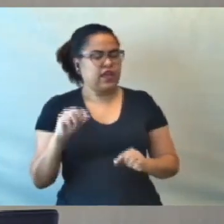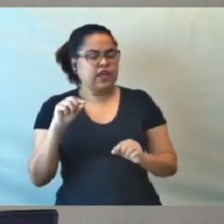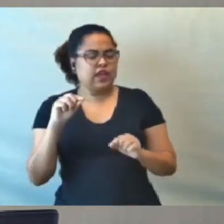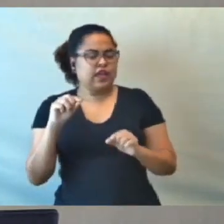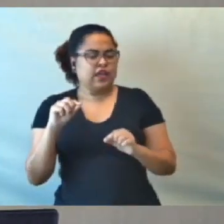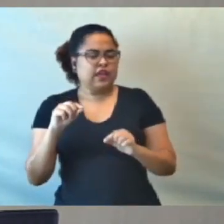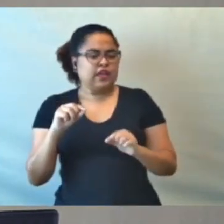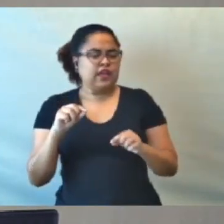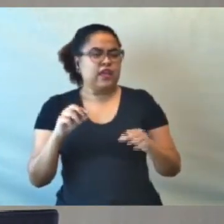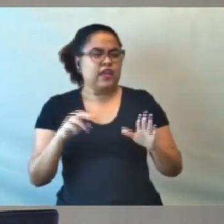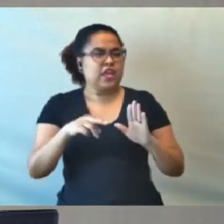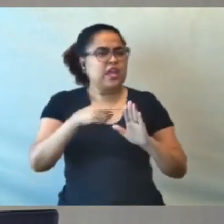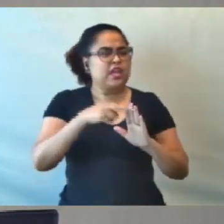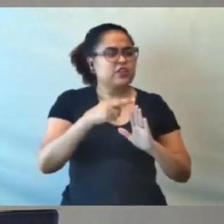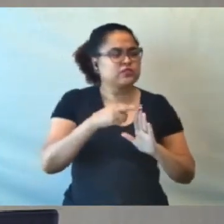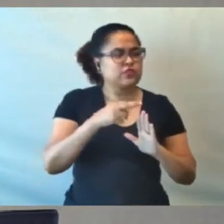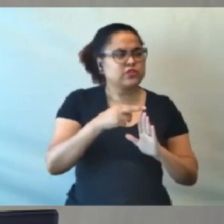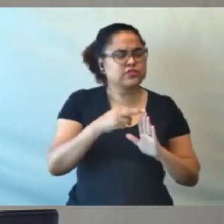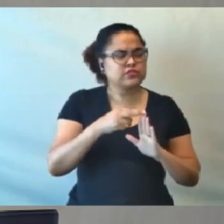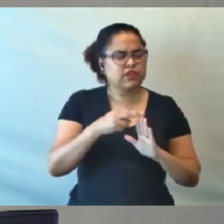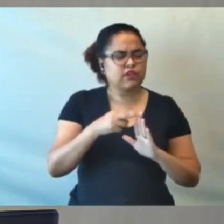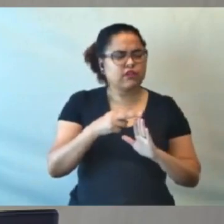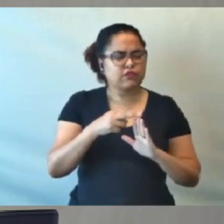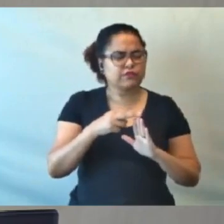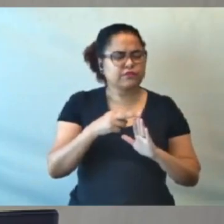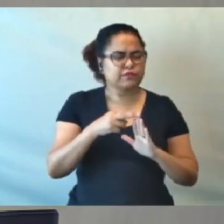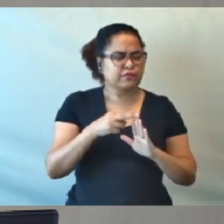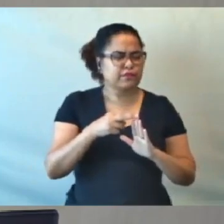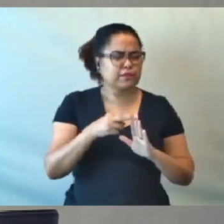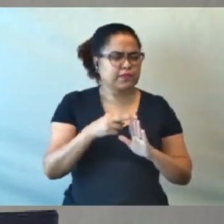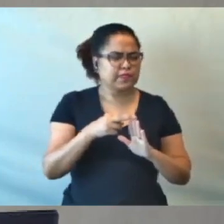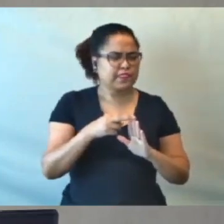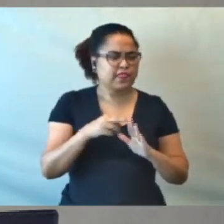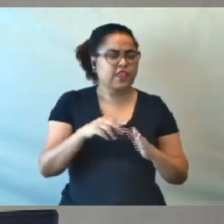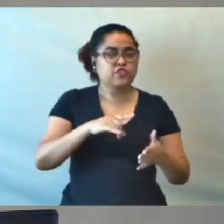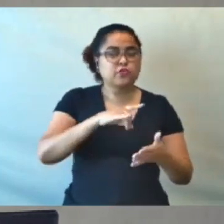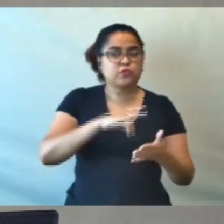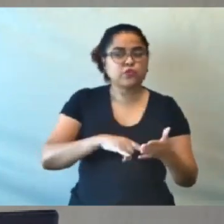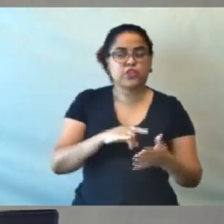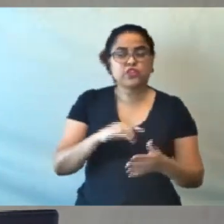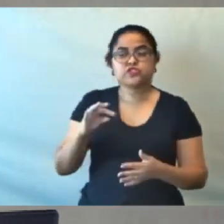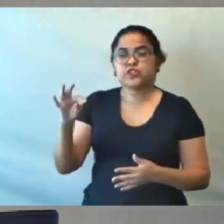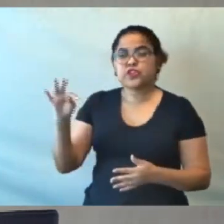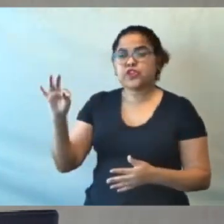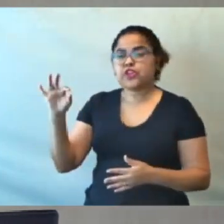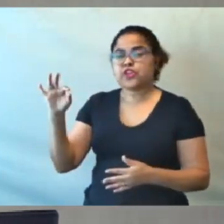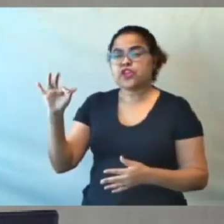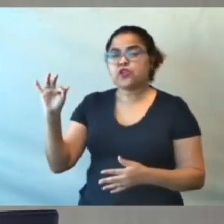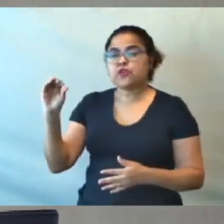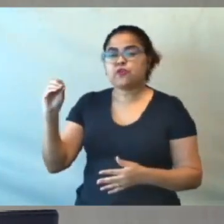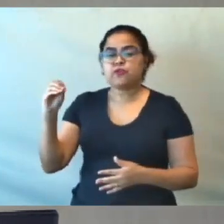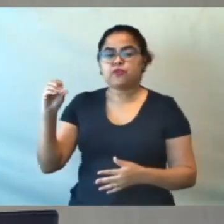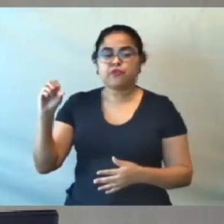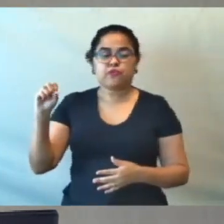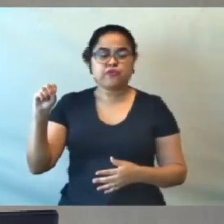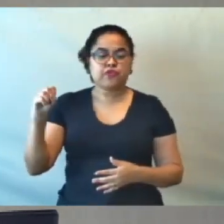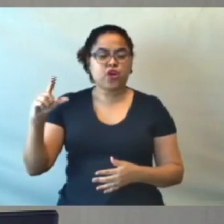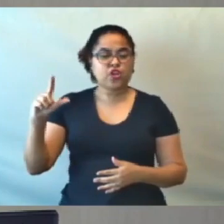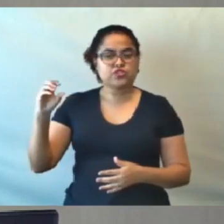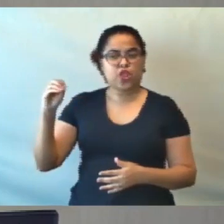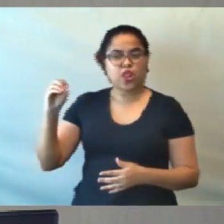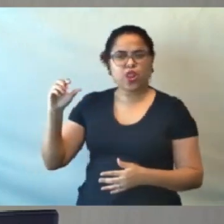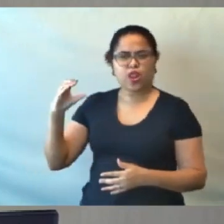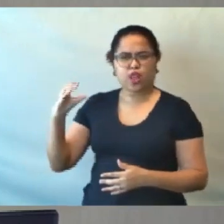foi favorável à continuidade da contratação de Fosloc combinado com o Inzilimp? Vocês estão chancelando a contratação